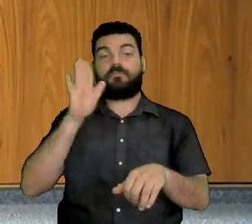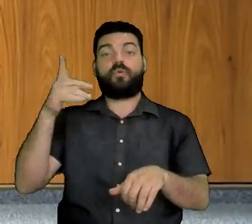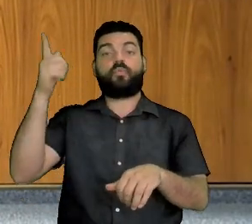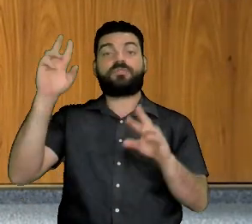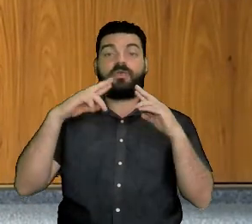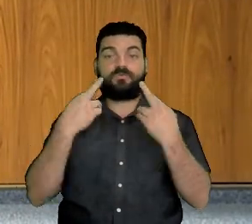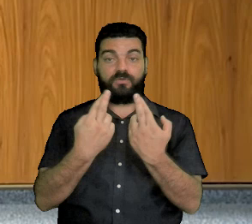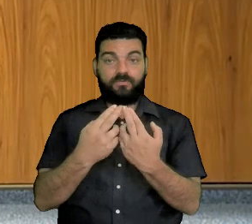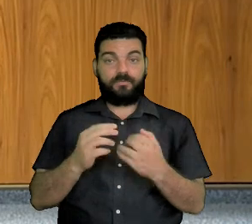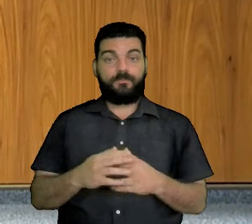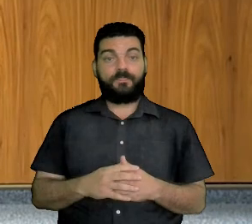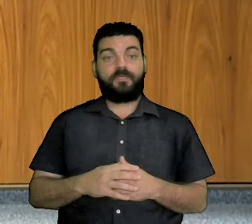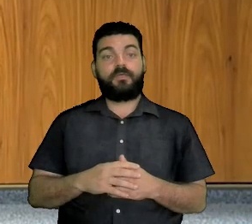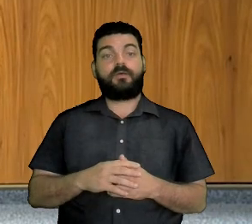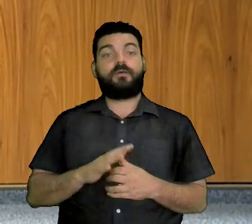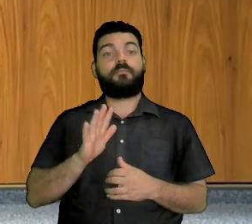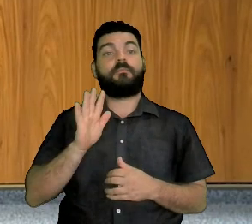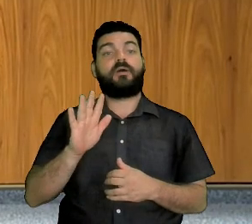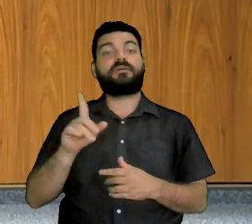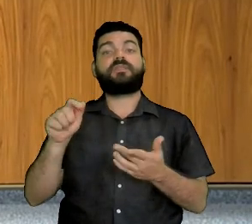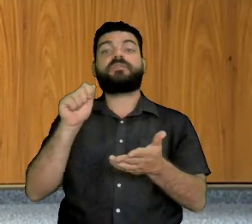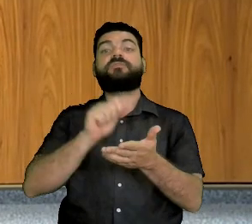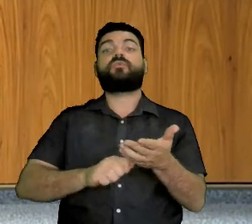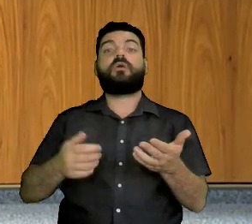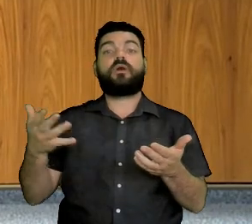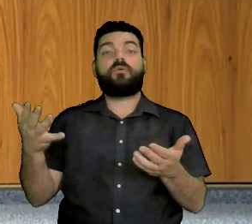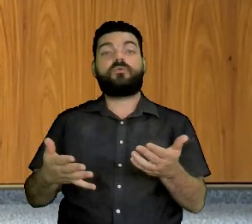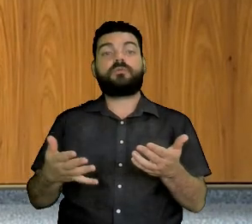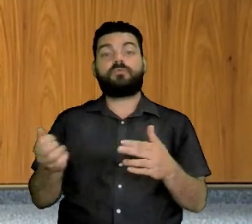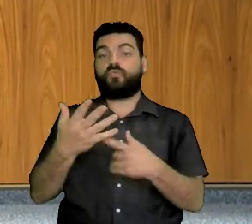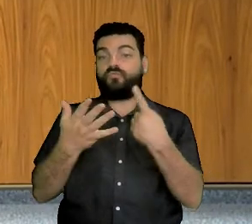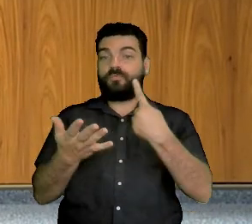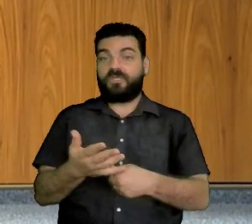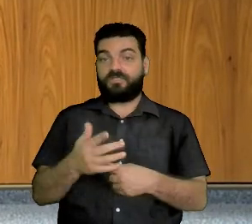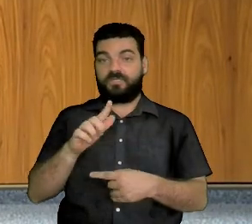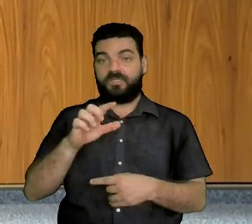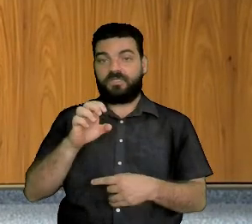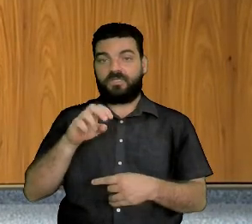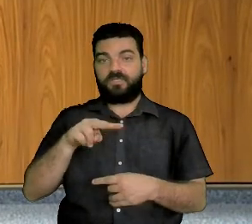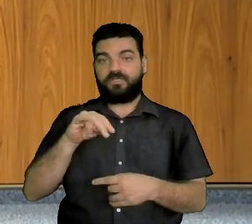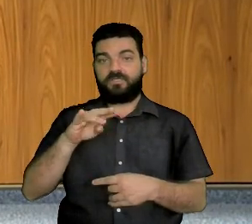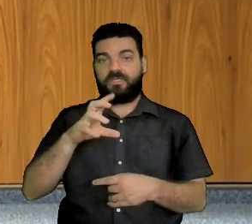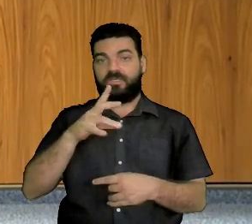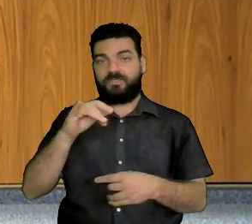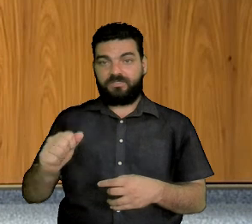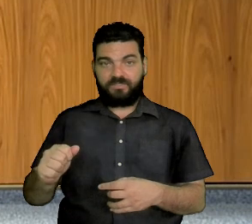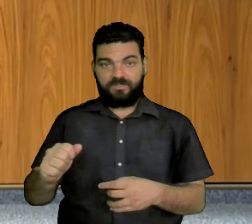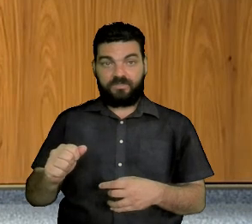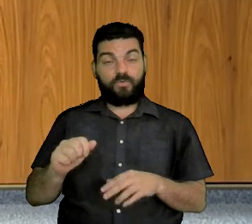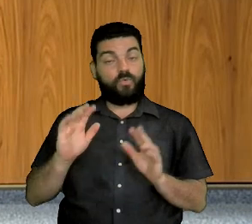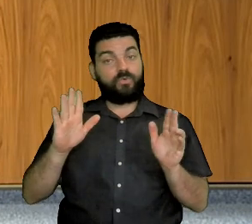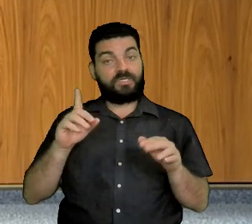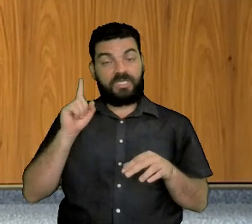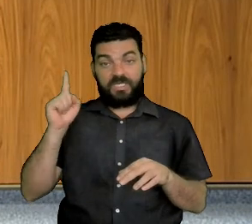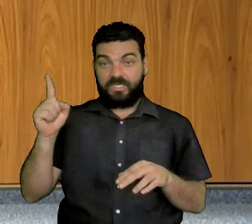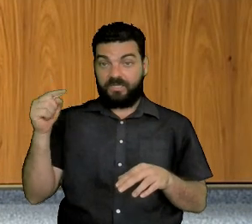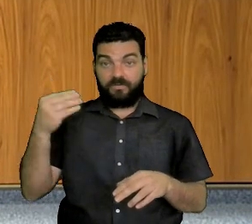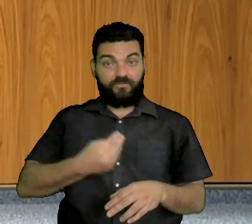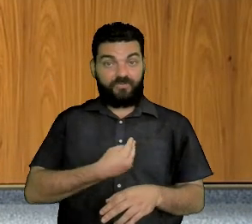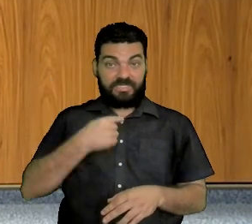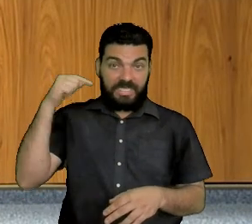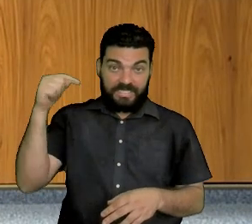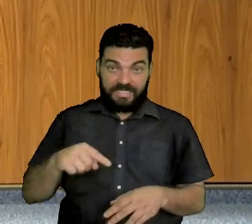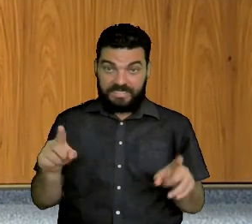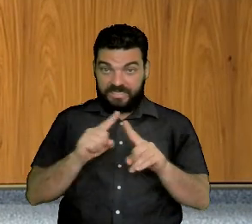mas ele também assinou agora há pouco um novo acordo de leniência. Ou seja, mesmo não estando aqui de corpo